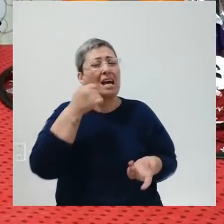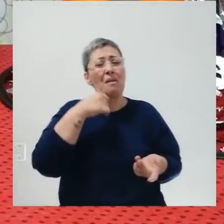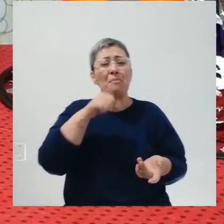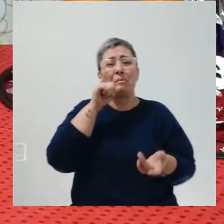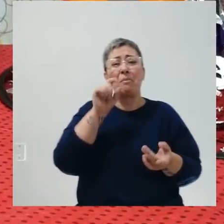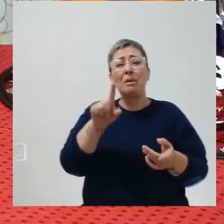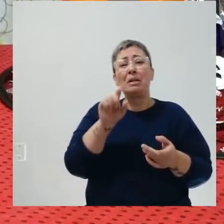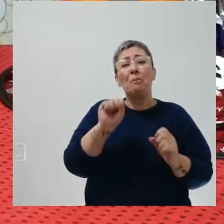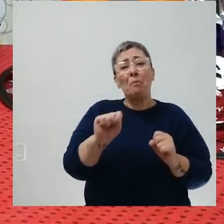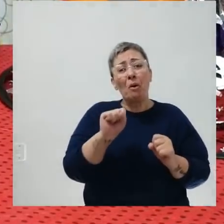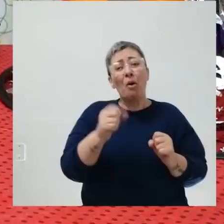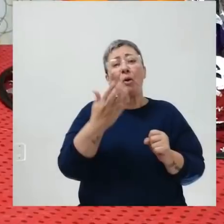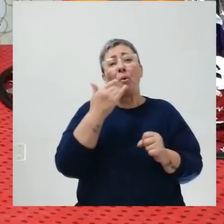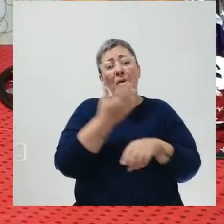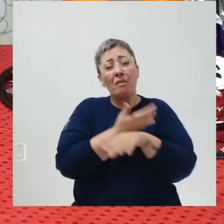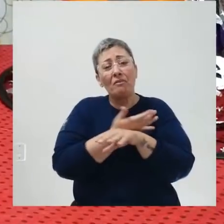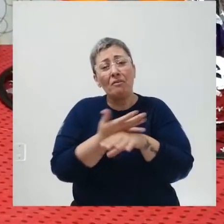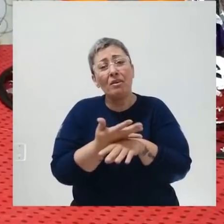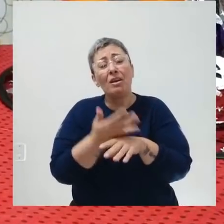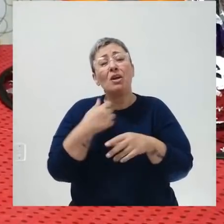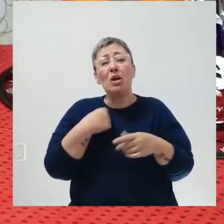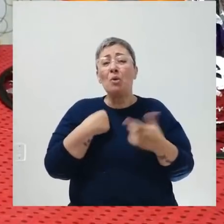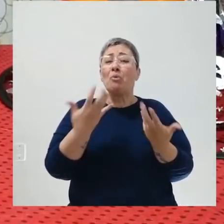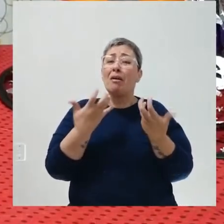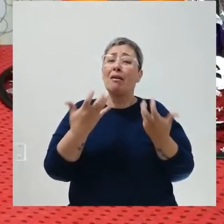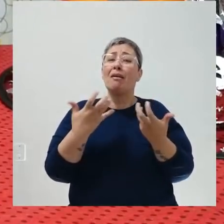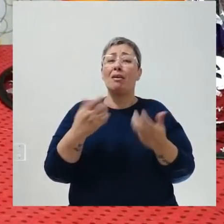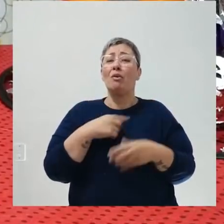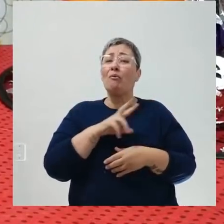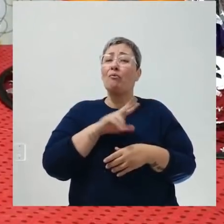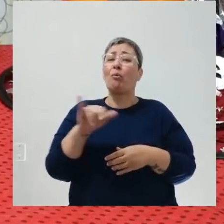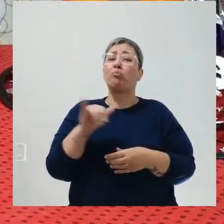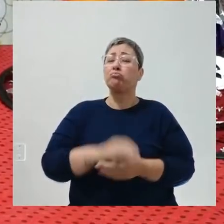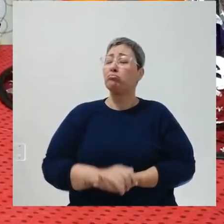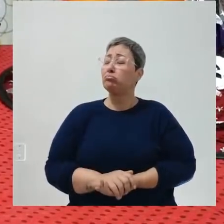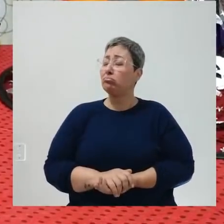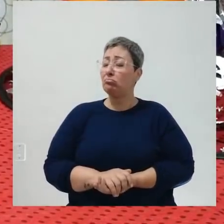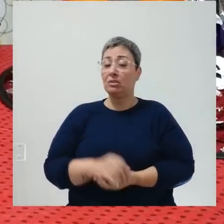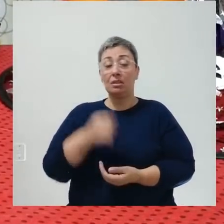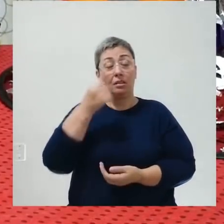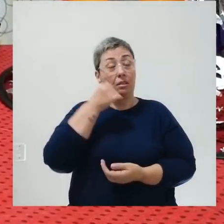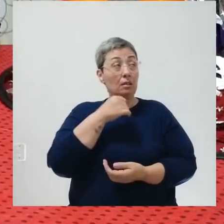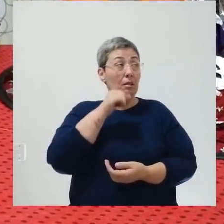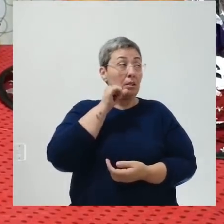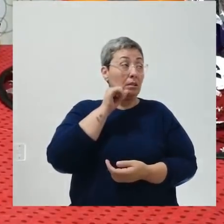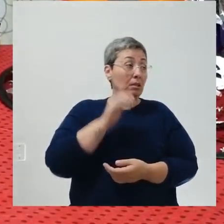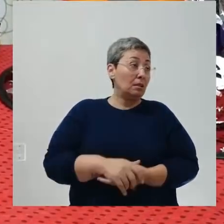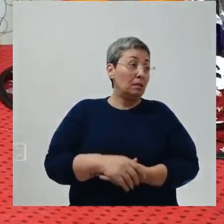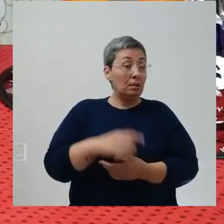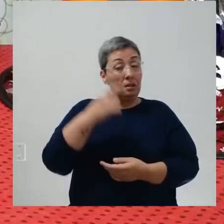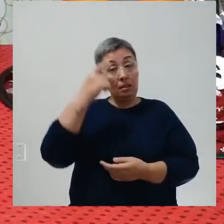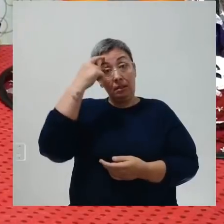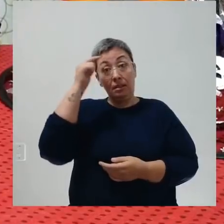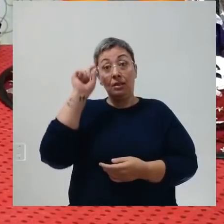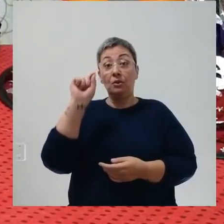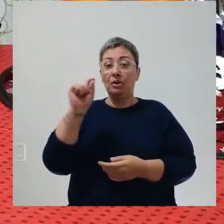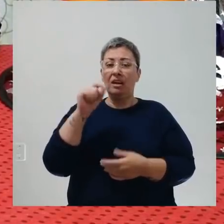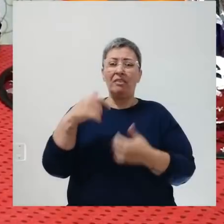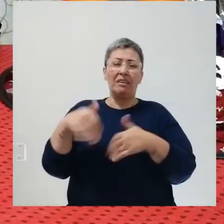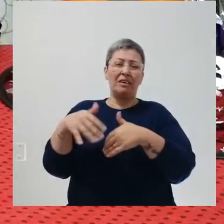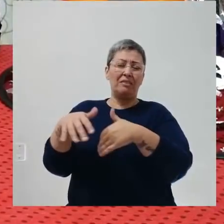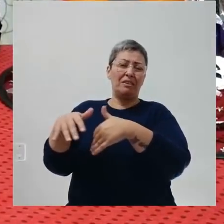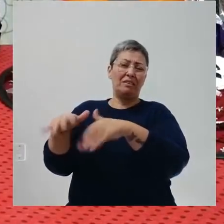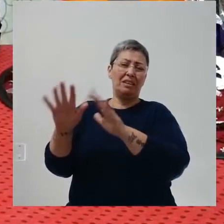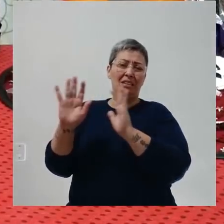se eles podem comer aquele verdinho ali, eu também vou. A mamãe, muito pensativa, resolveu deixar